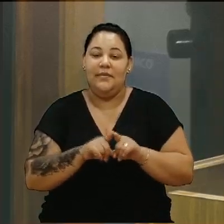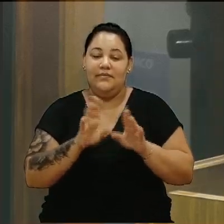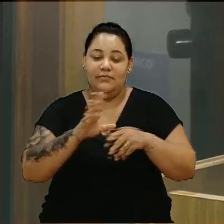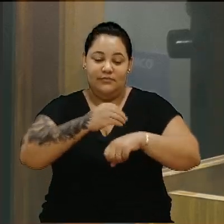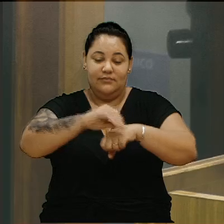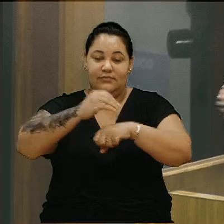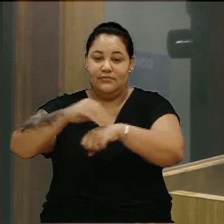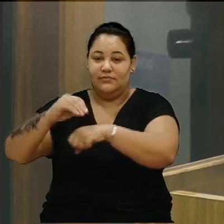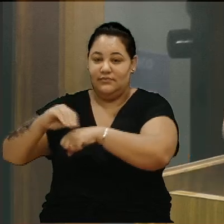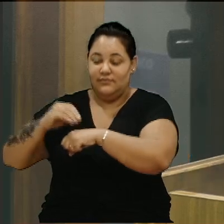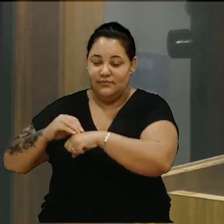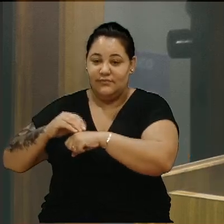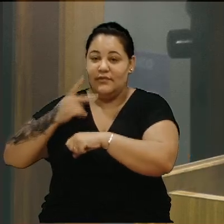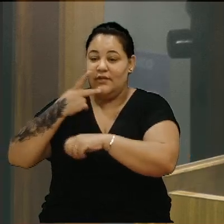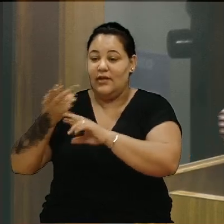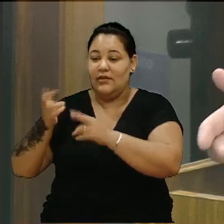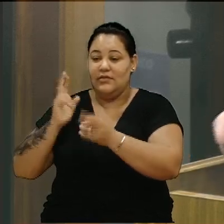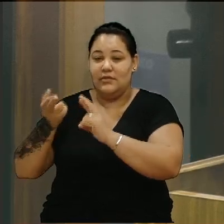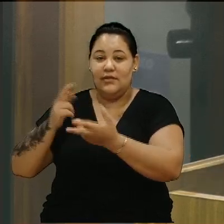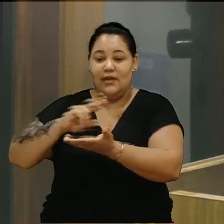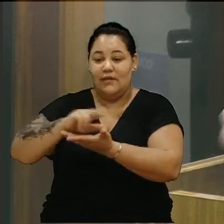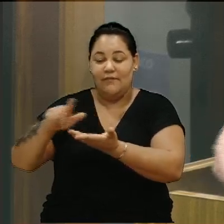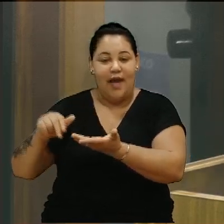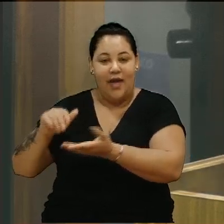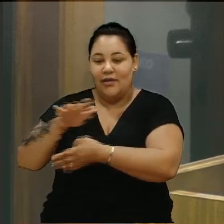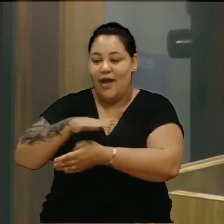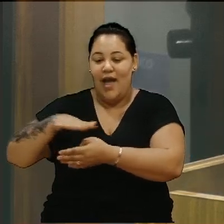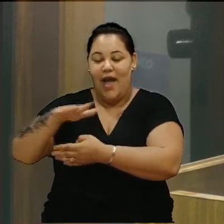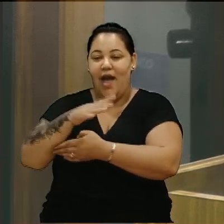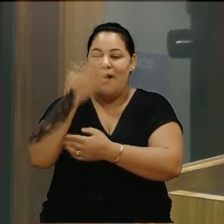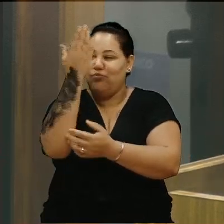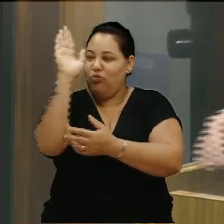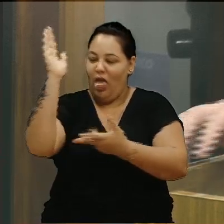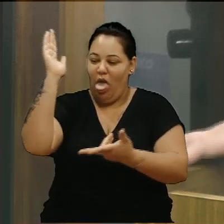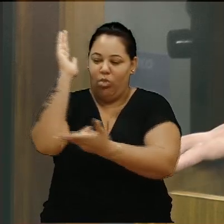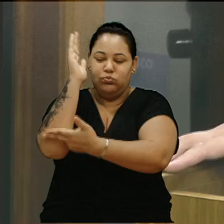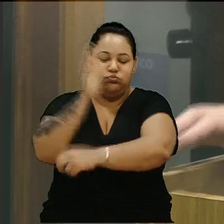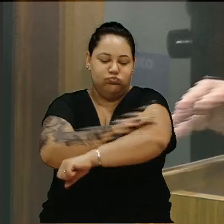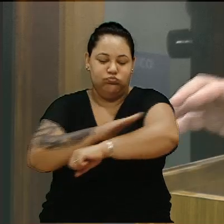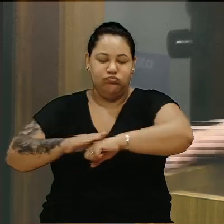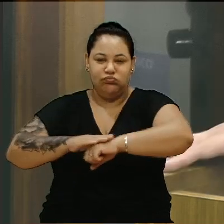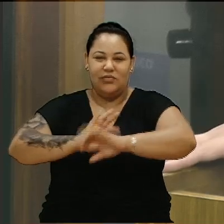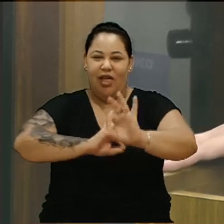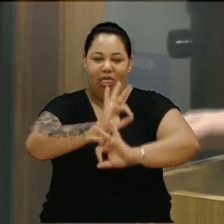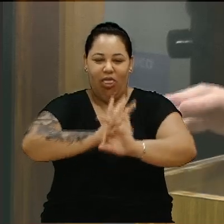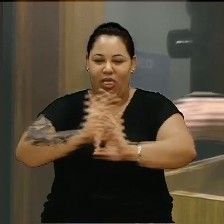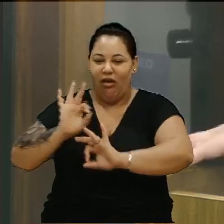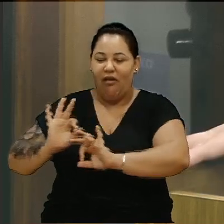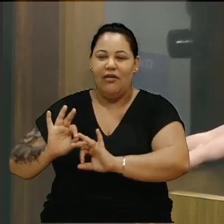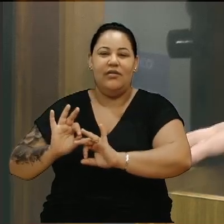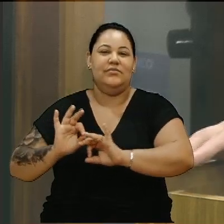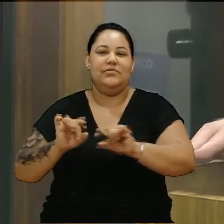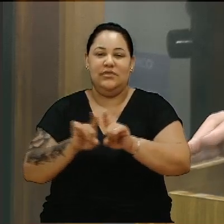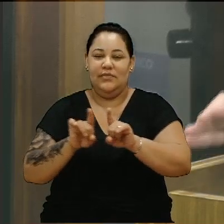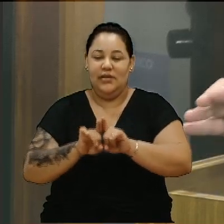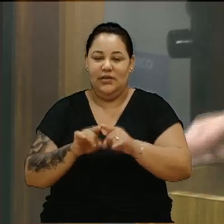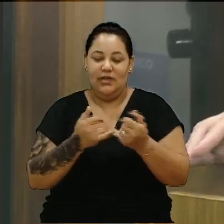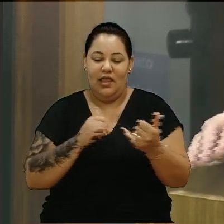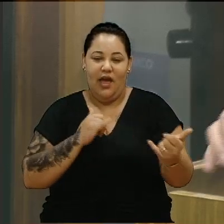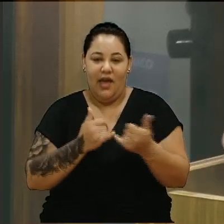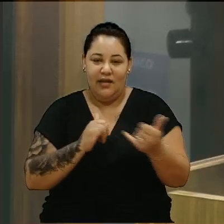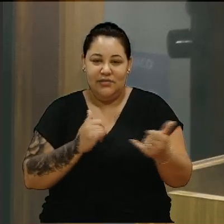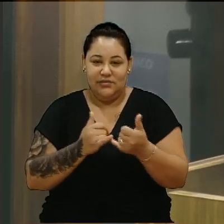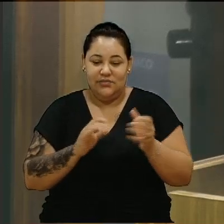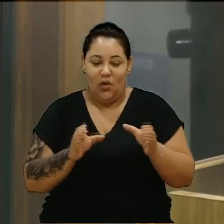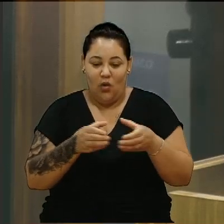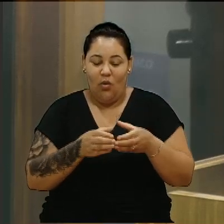indicações aqui, elas dizem respeito a várias áreas, dentre elas poda de árvores, recapeamento asfáltico, instalação de rede elétrica e também de rede de